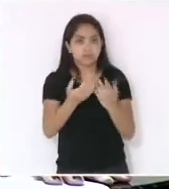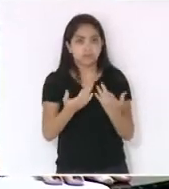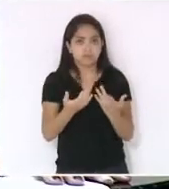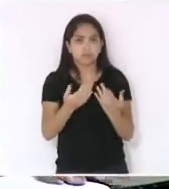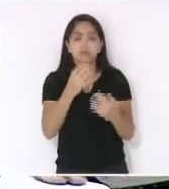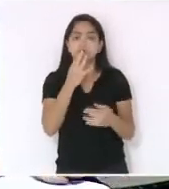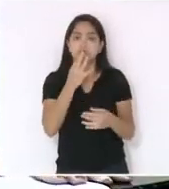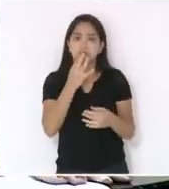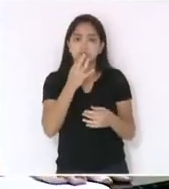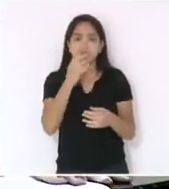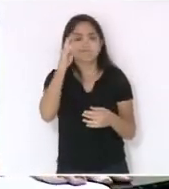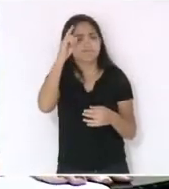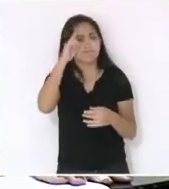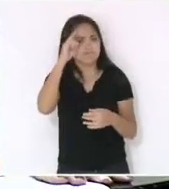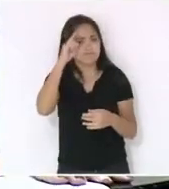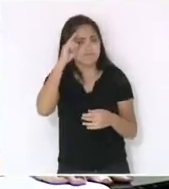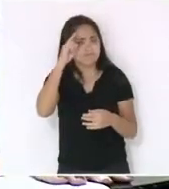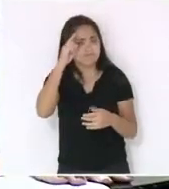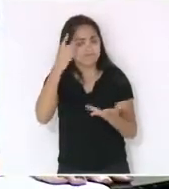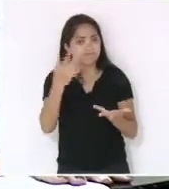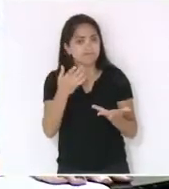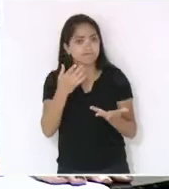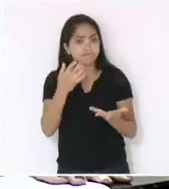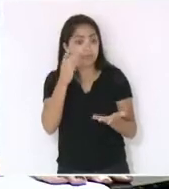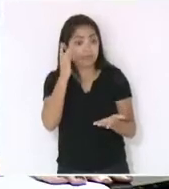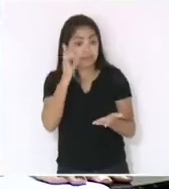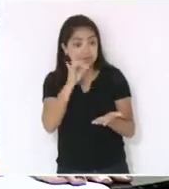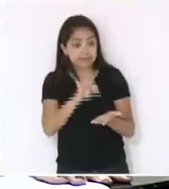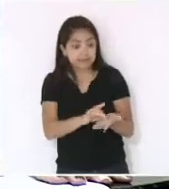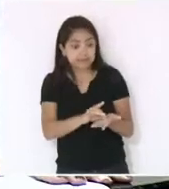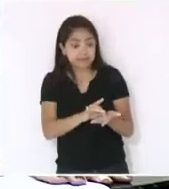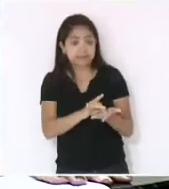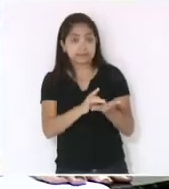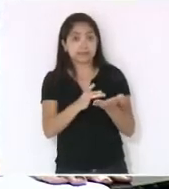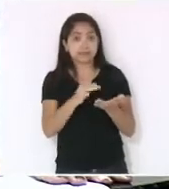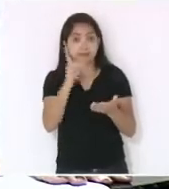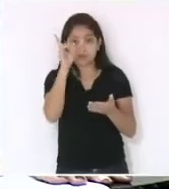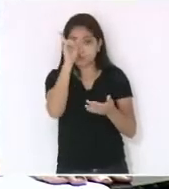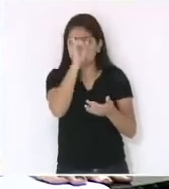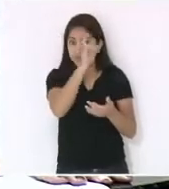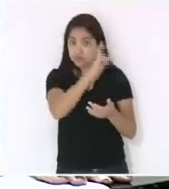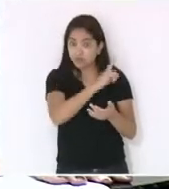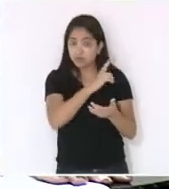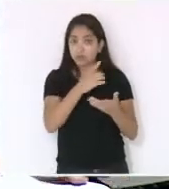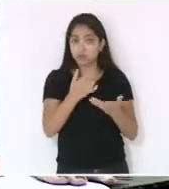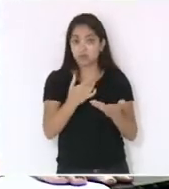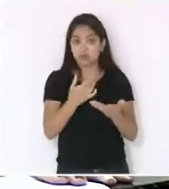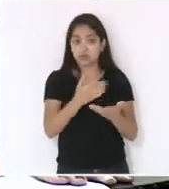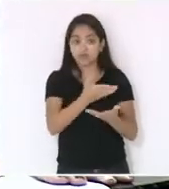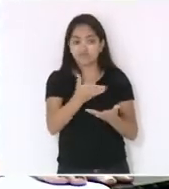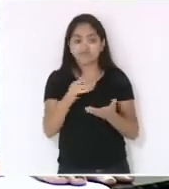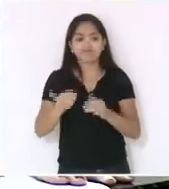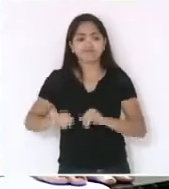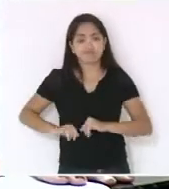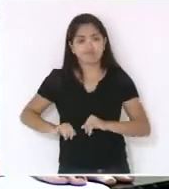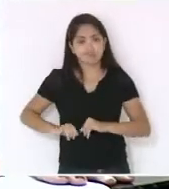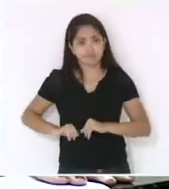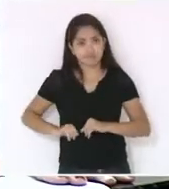Conhecemos no dia a dia a realidade, as dificuldades que passam nossos filhos